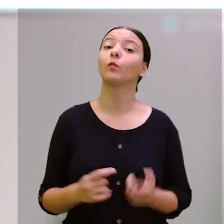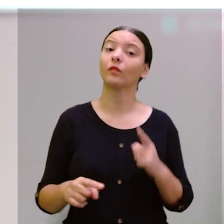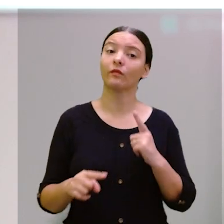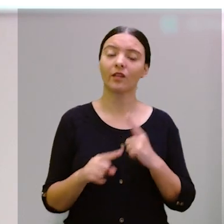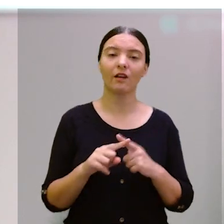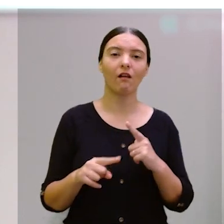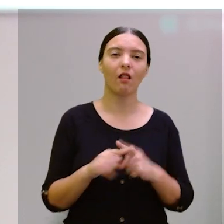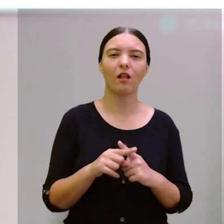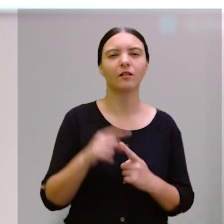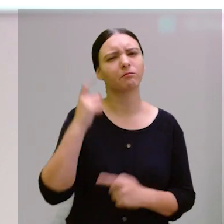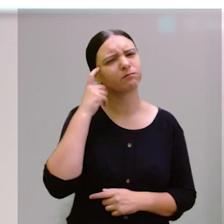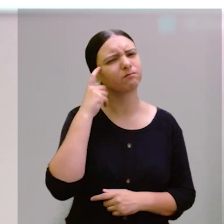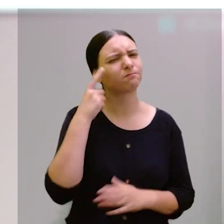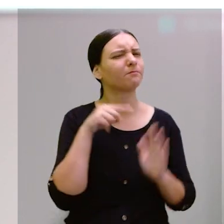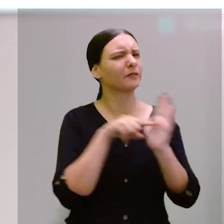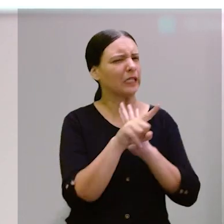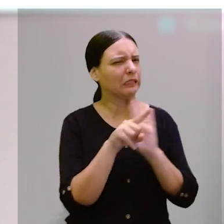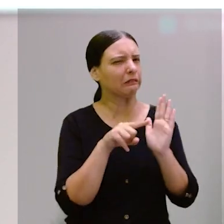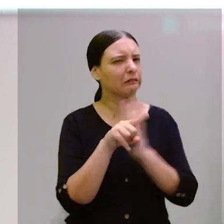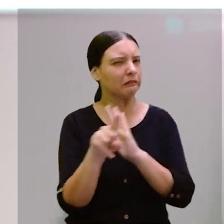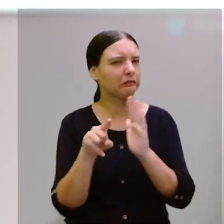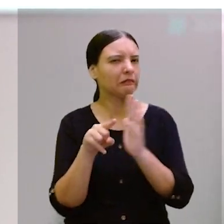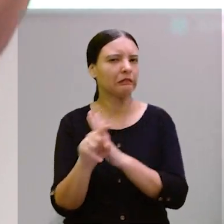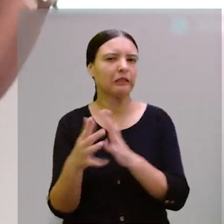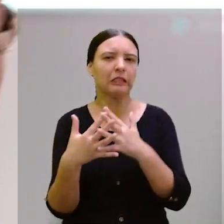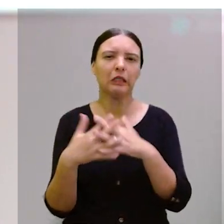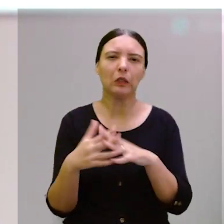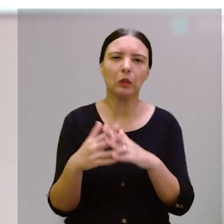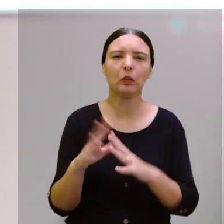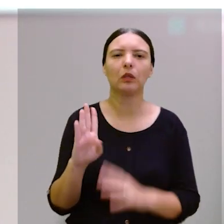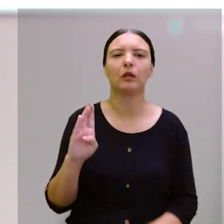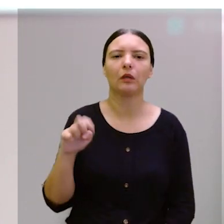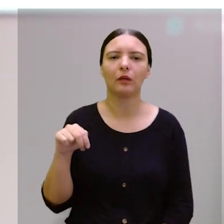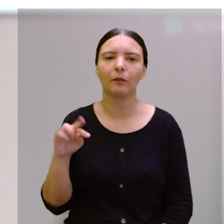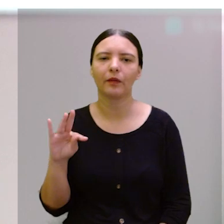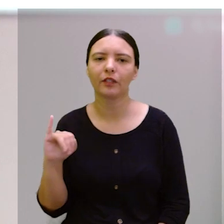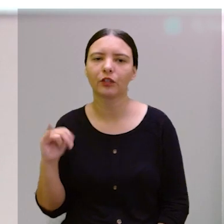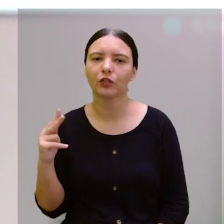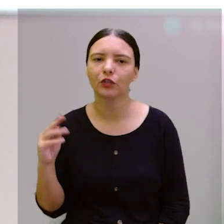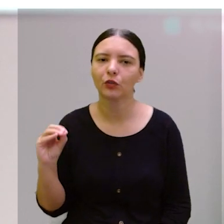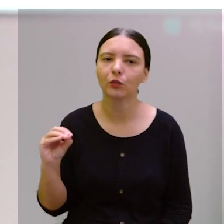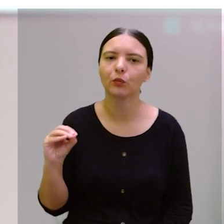é questionando, entrando nos conflitos de um Bentinho,